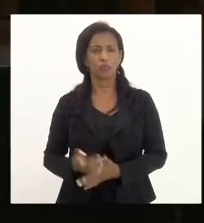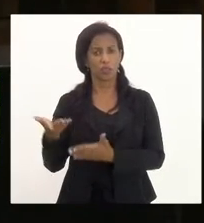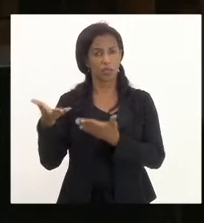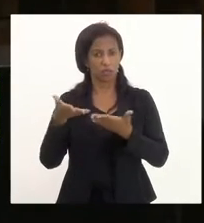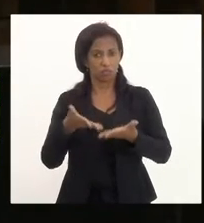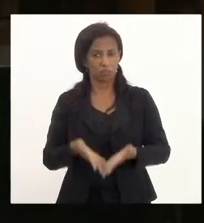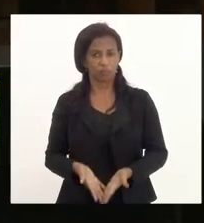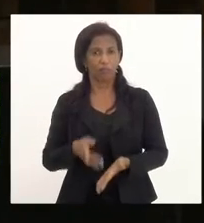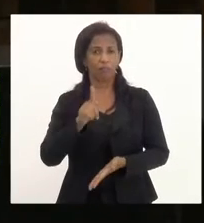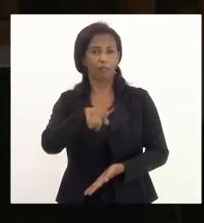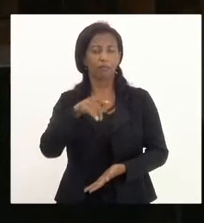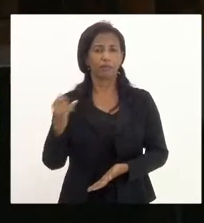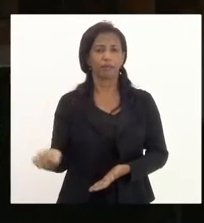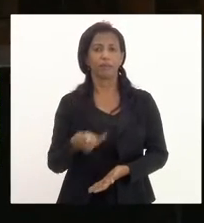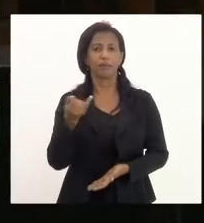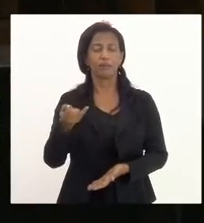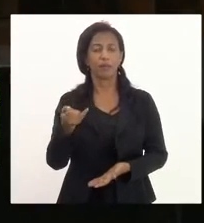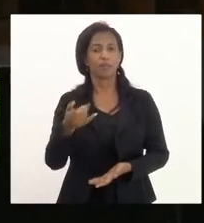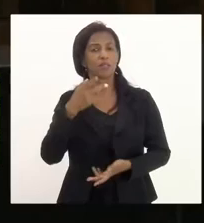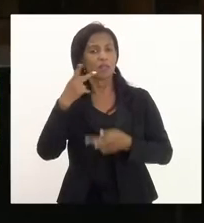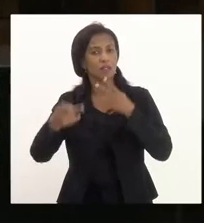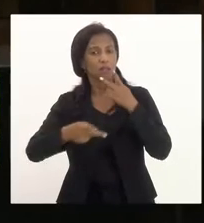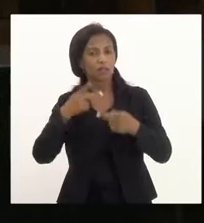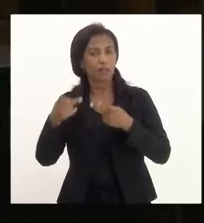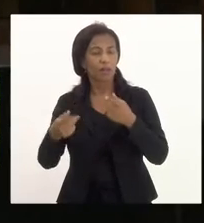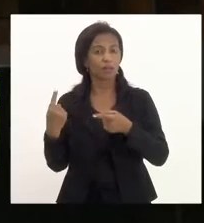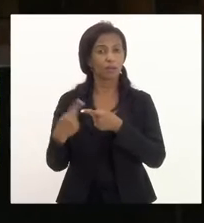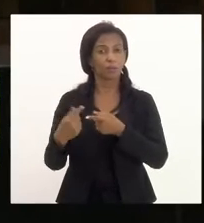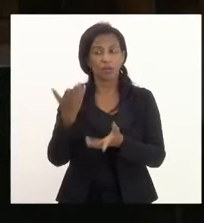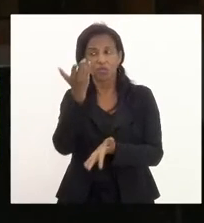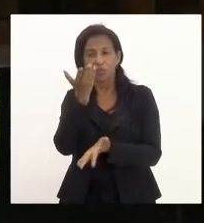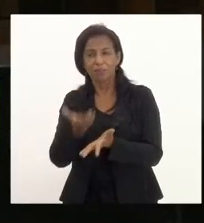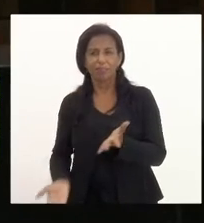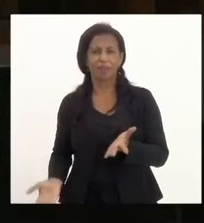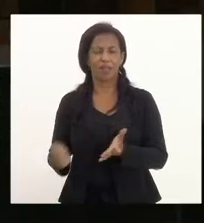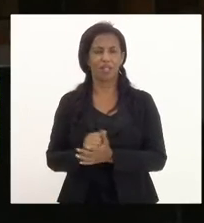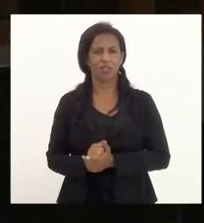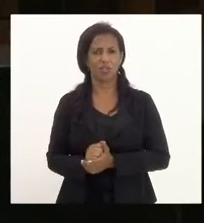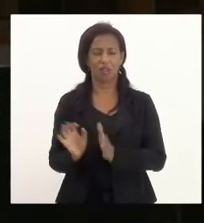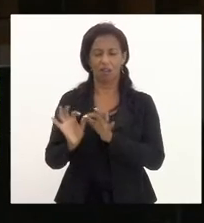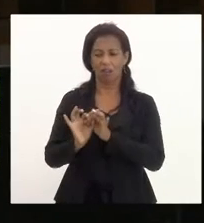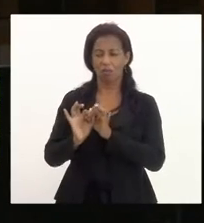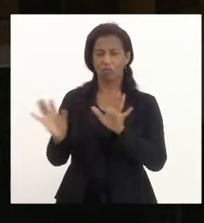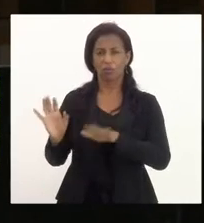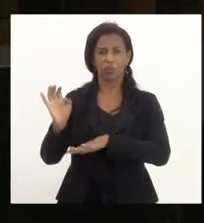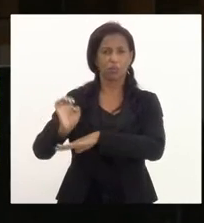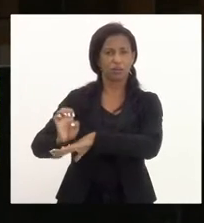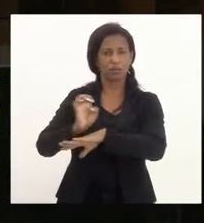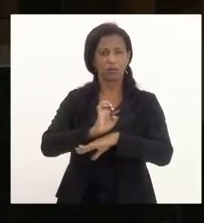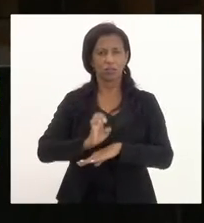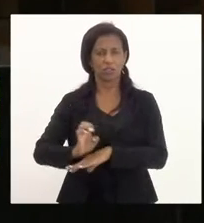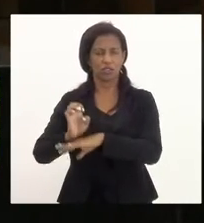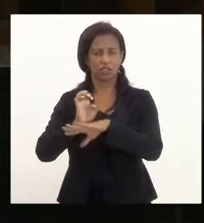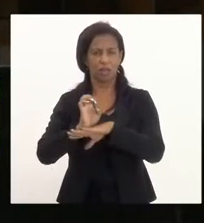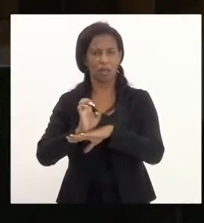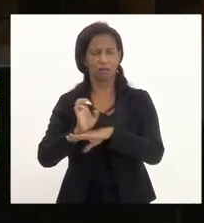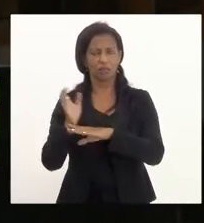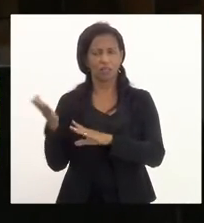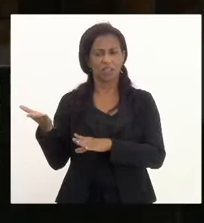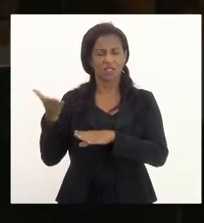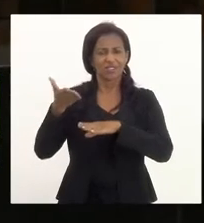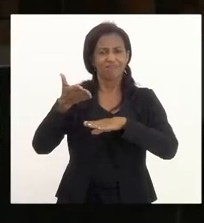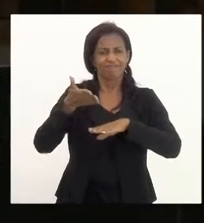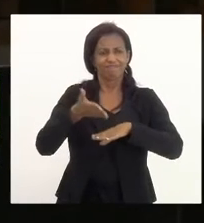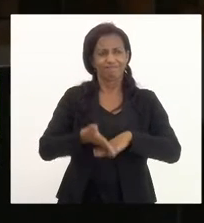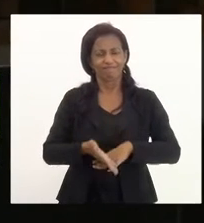isso é importante ser dito afinal de contas a gente perde autonomia dos estados e a gente se